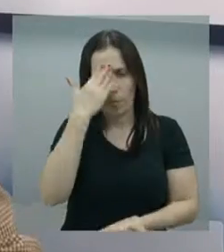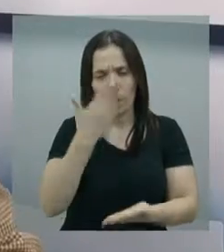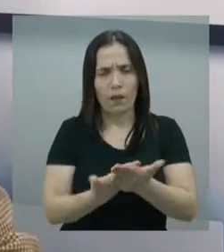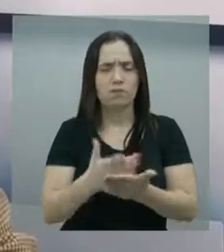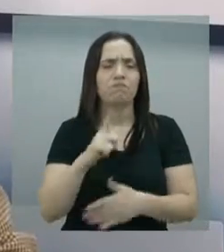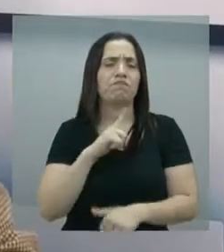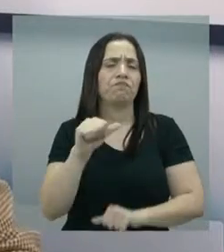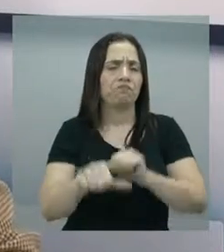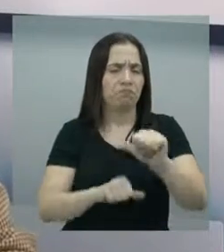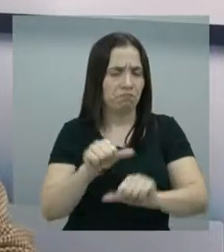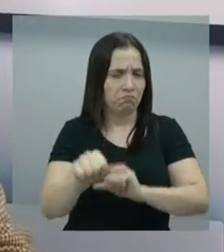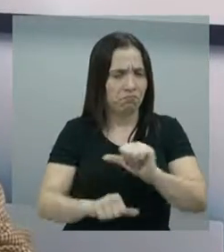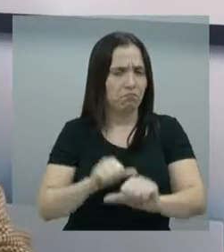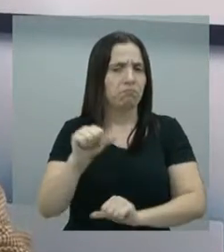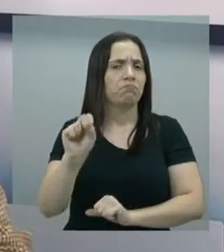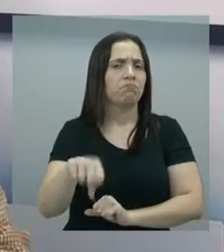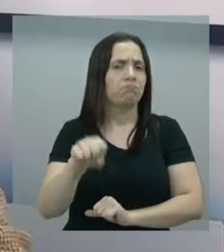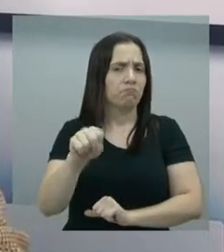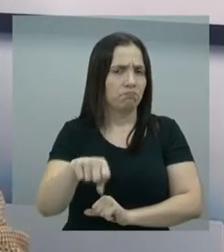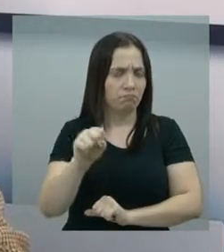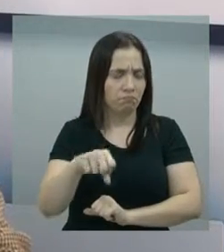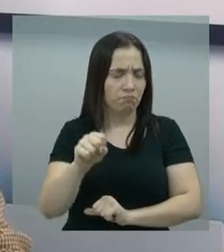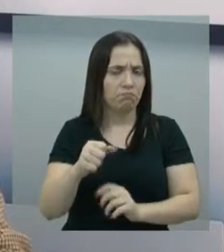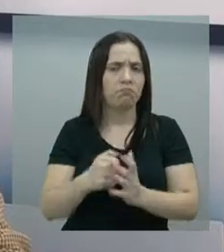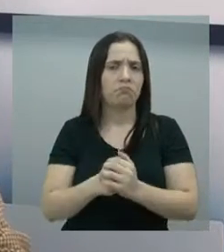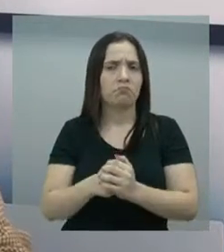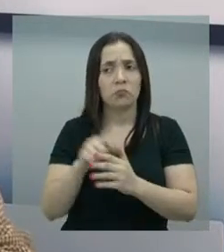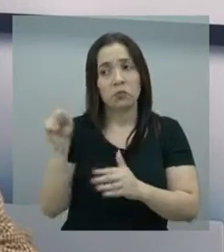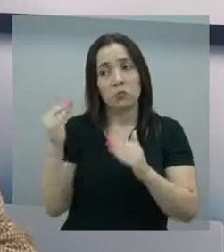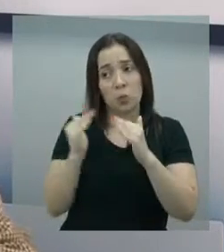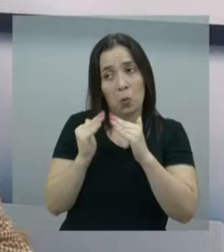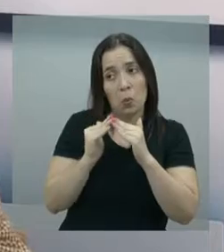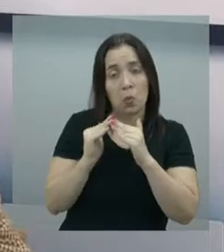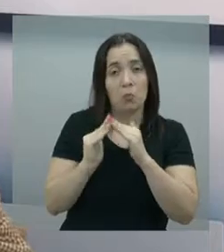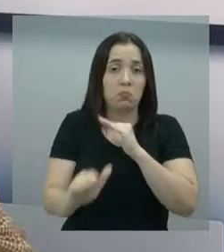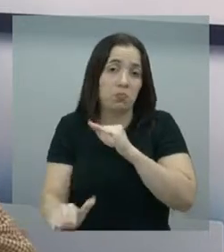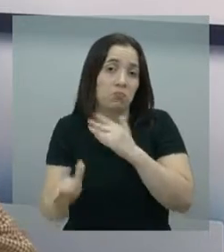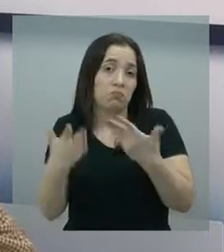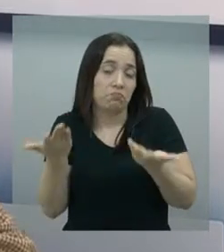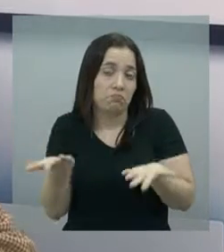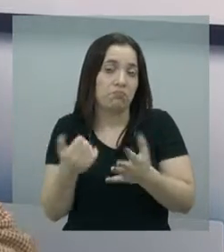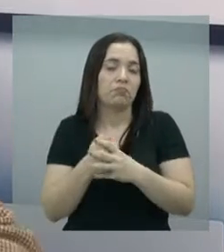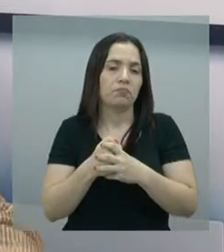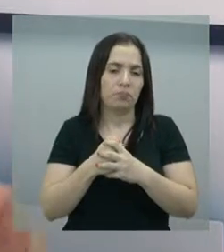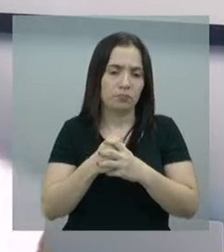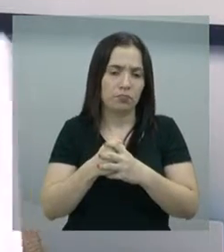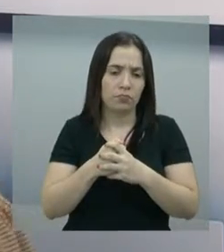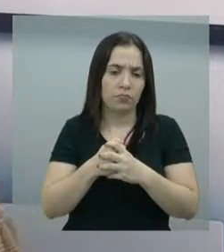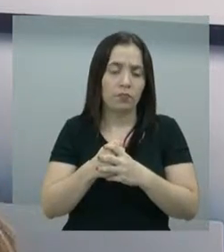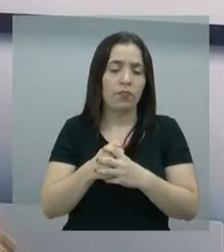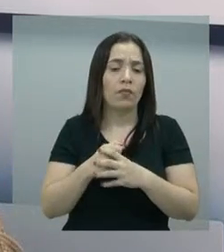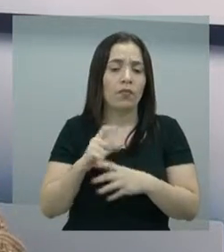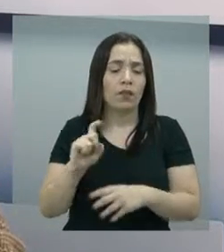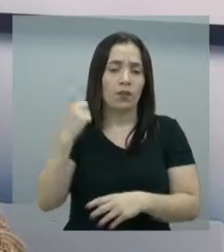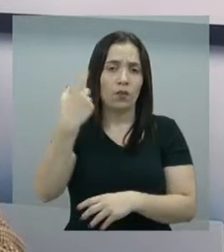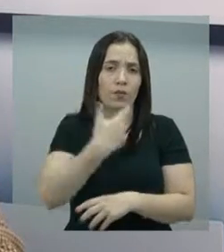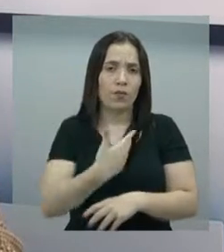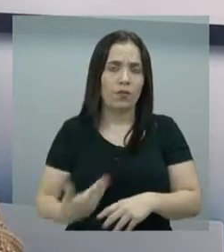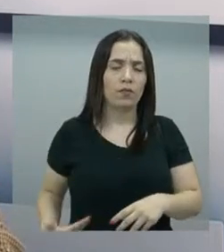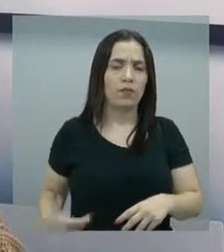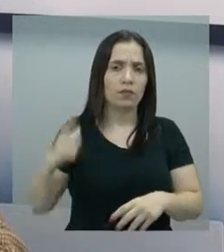mudança muito grande, doutor João. Não sei se o senhor concorda comigo, mas vamos lembrar aqui que o governador Cid